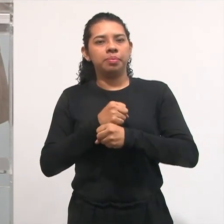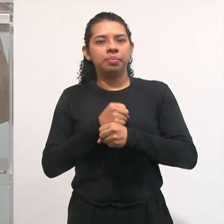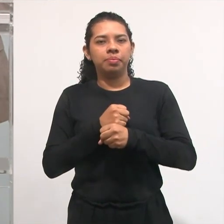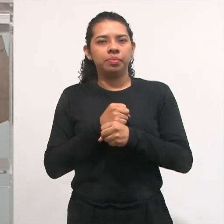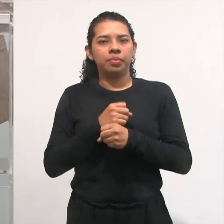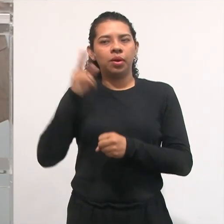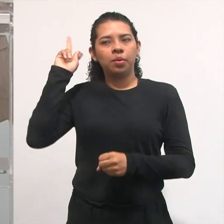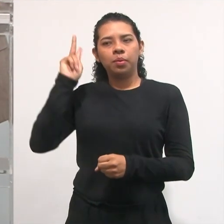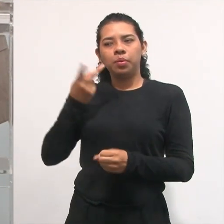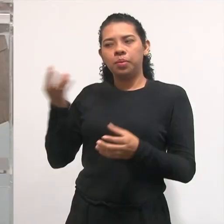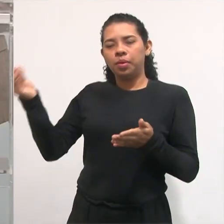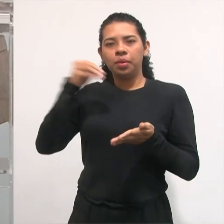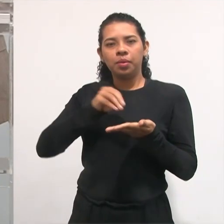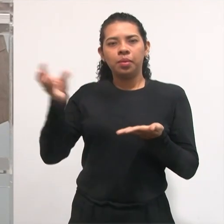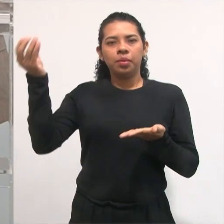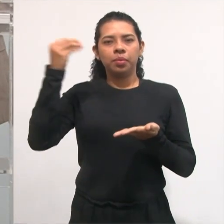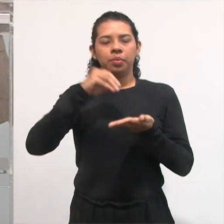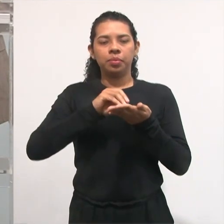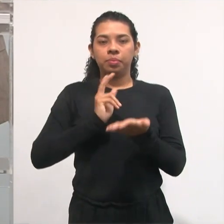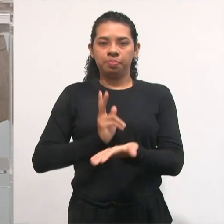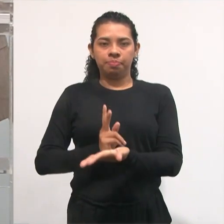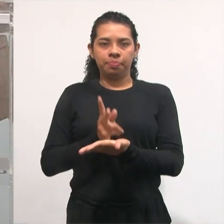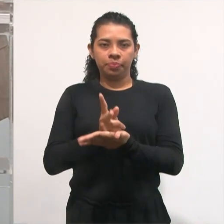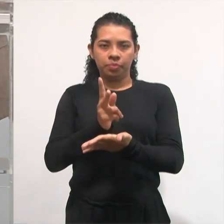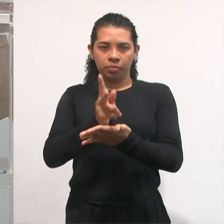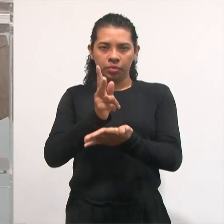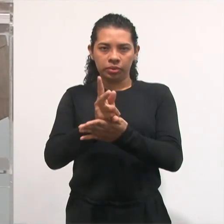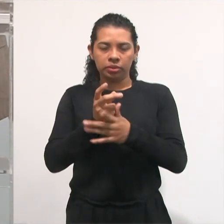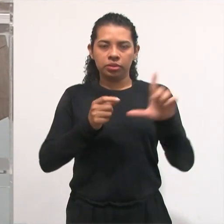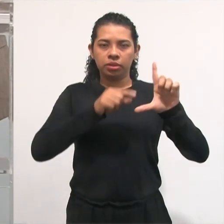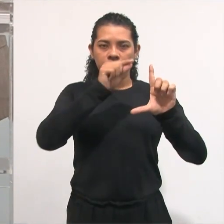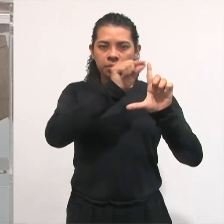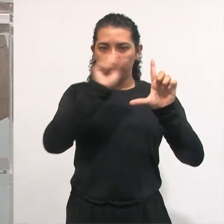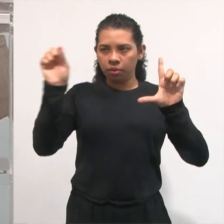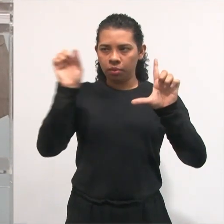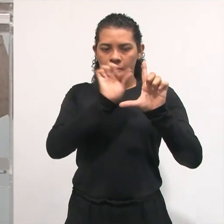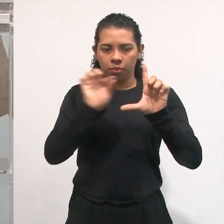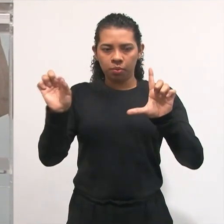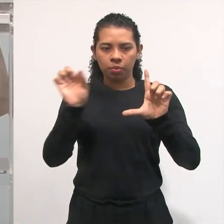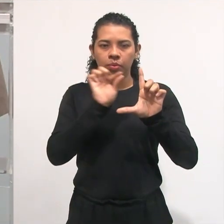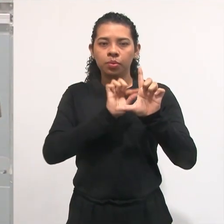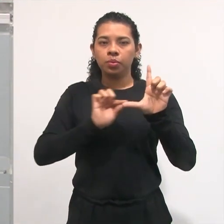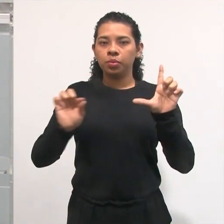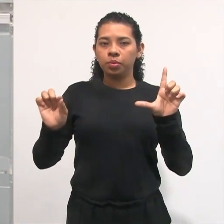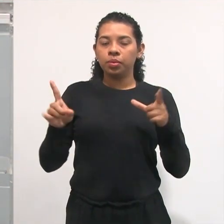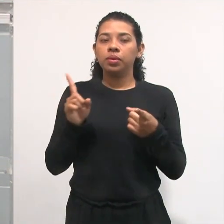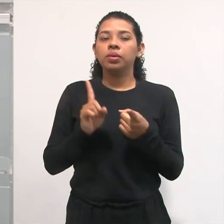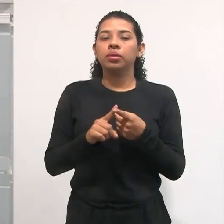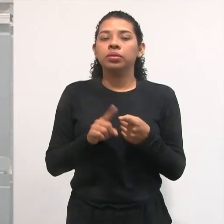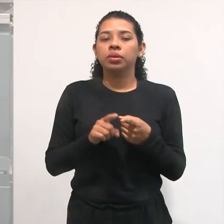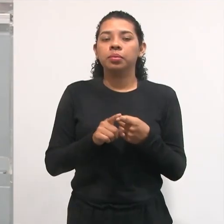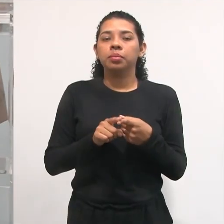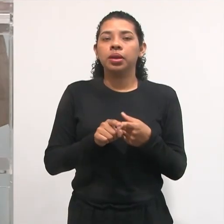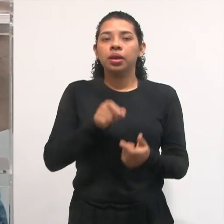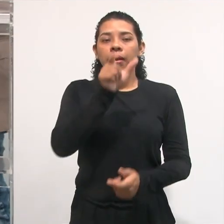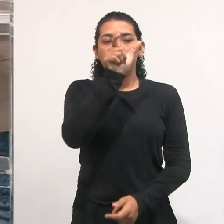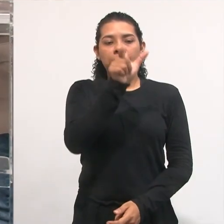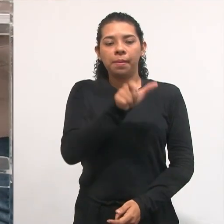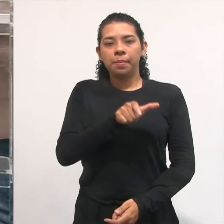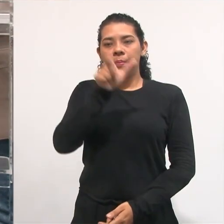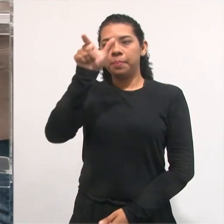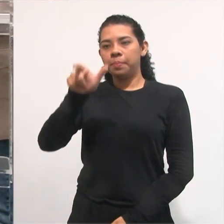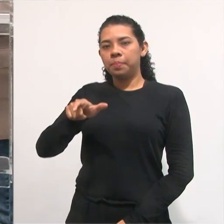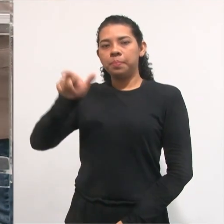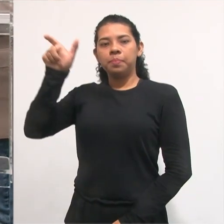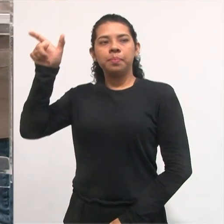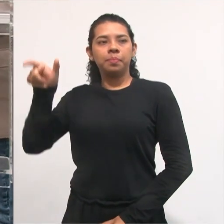de um determinado período histórico, né? Então, informações que são coletadas ao longo da história, a gente sempre faz a distribuição, por exemplo,